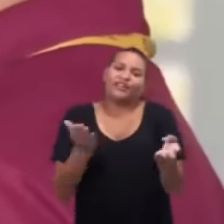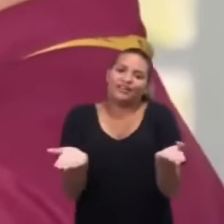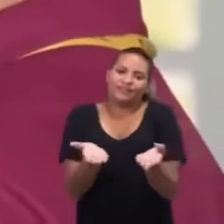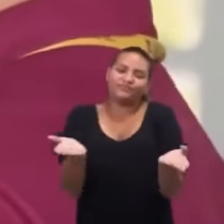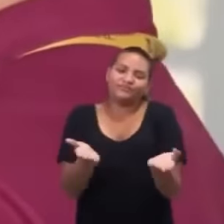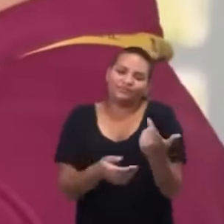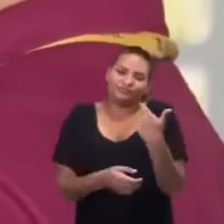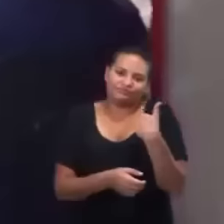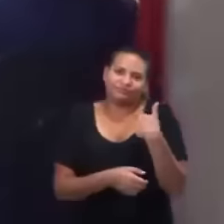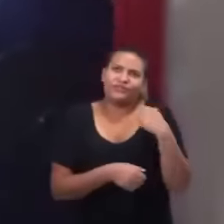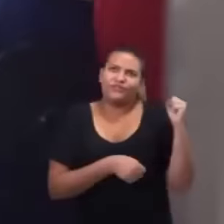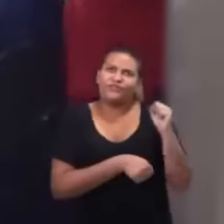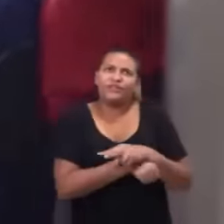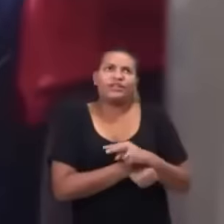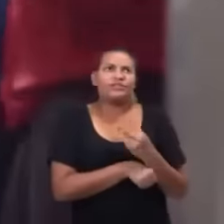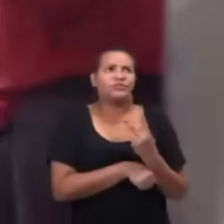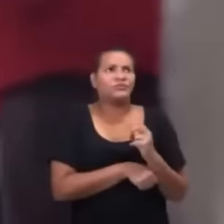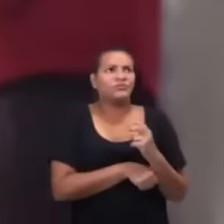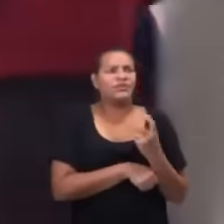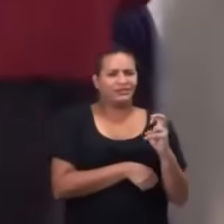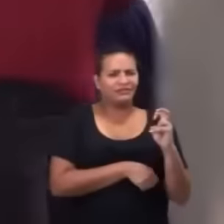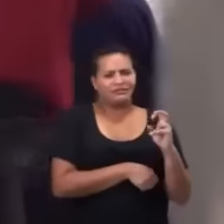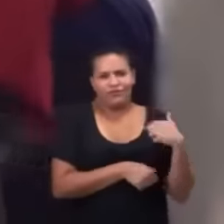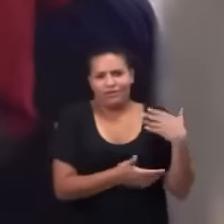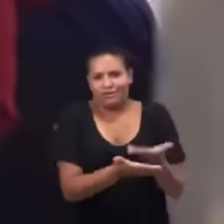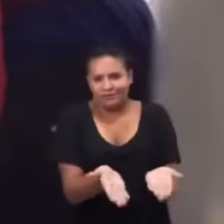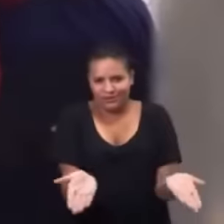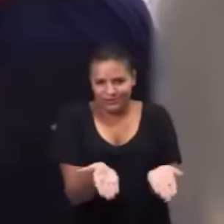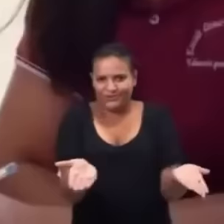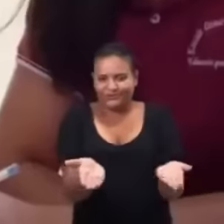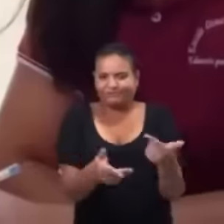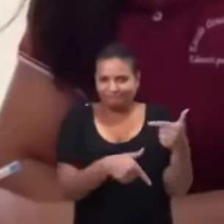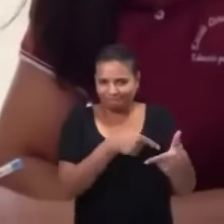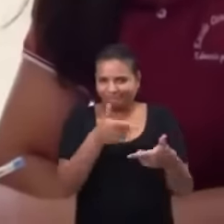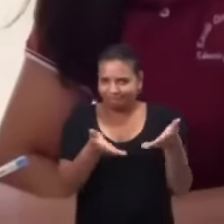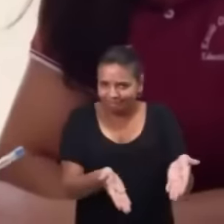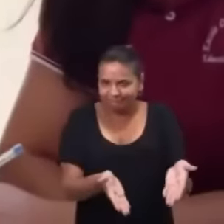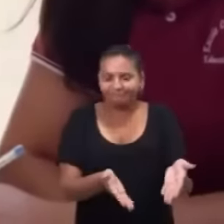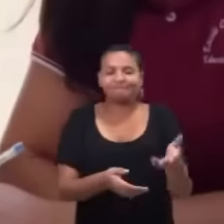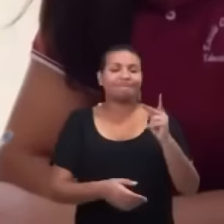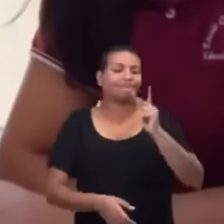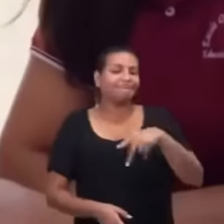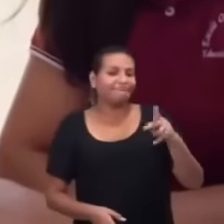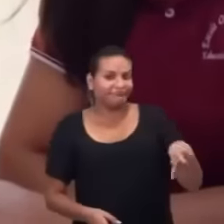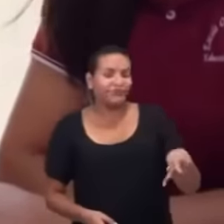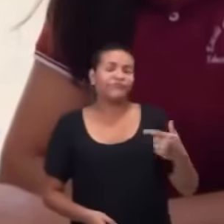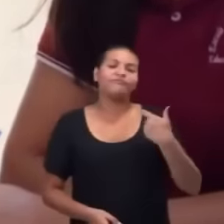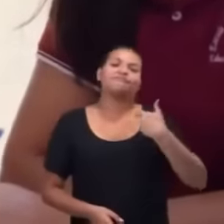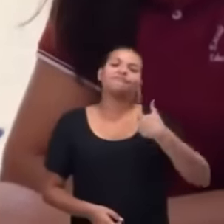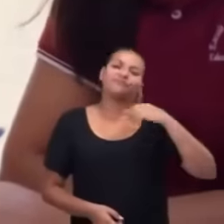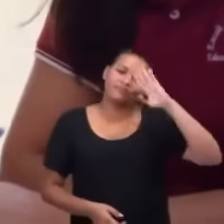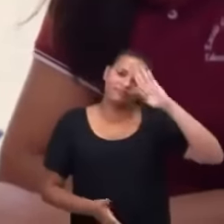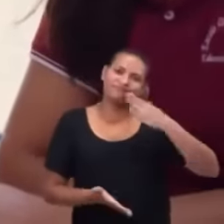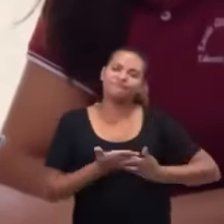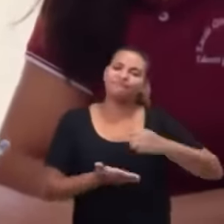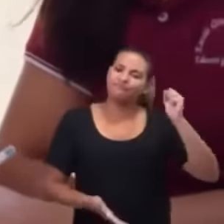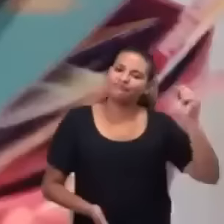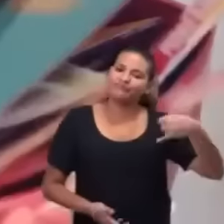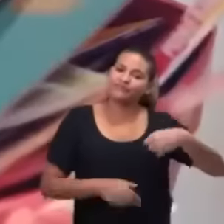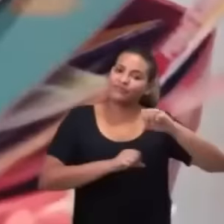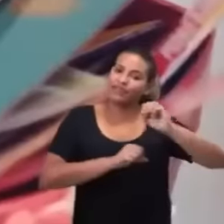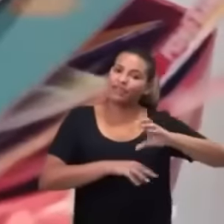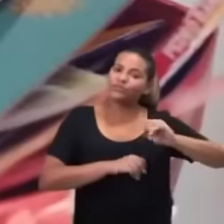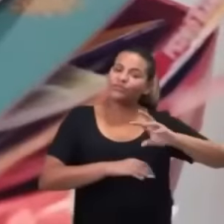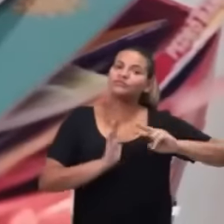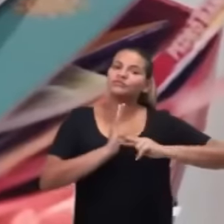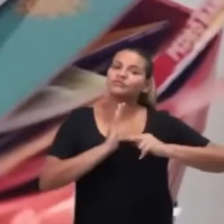desde 2015. Eu acredito que a educação é a ferramenta mais potente de transformação da sociedade. Agora, não basta